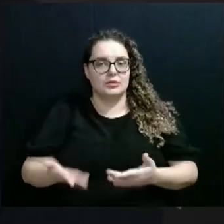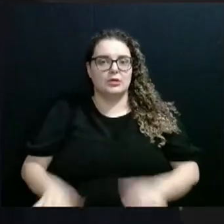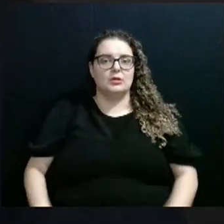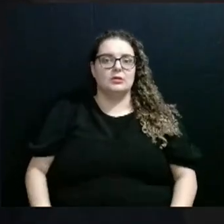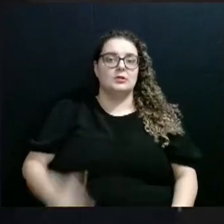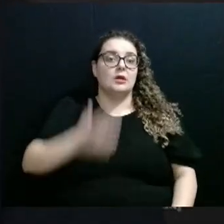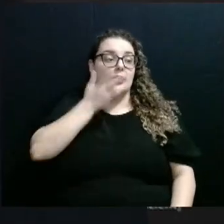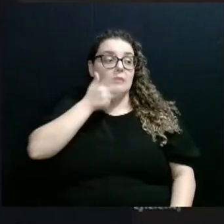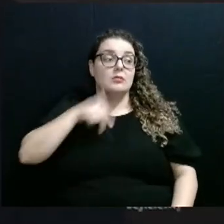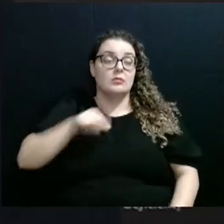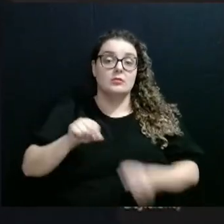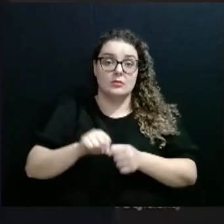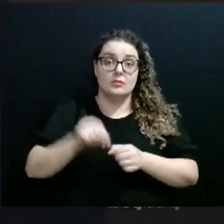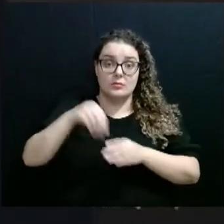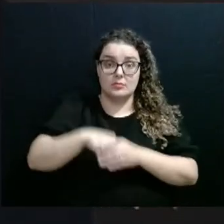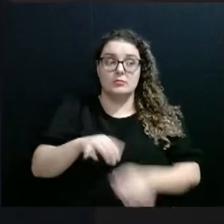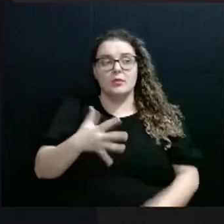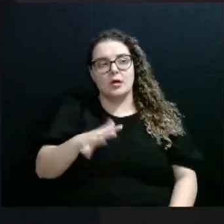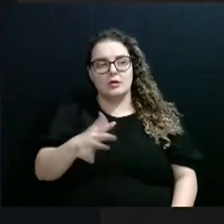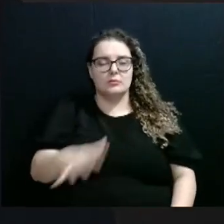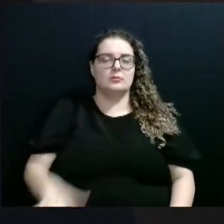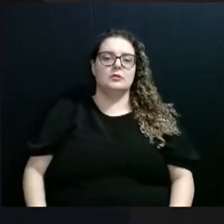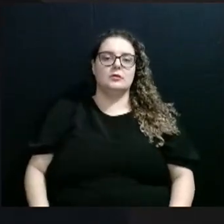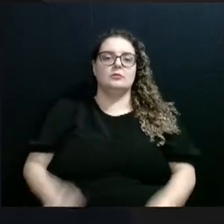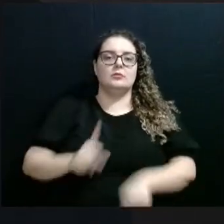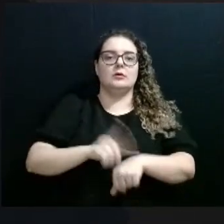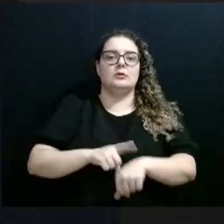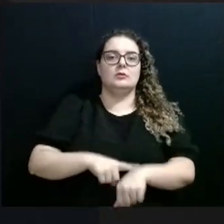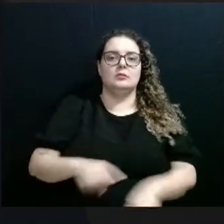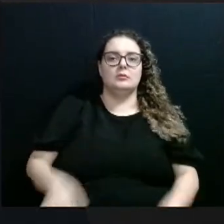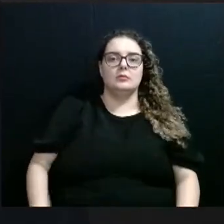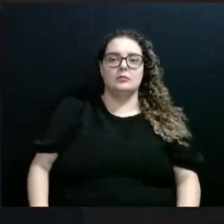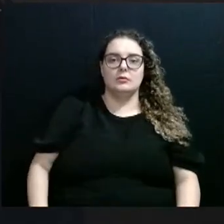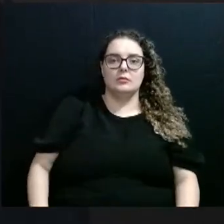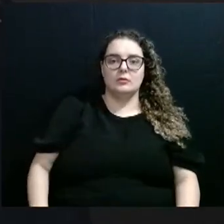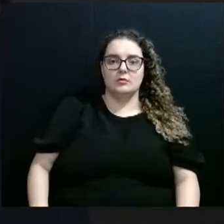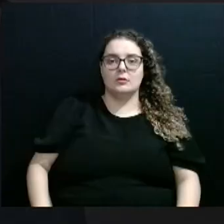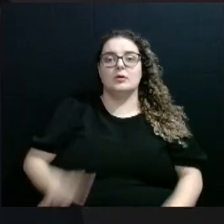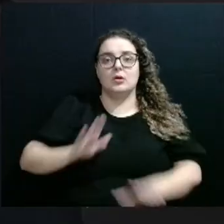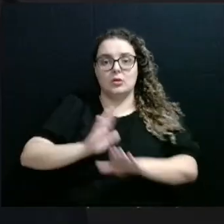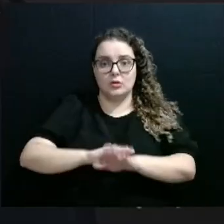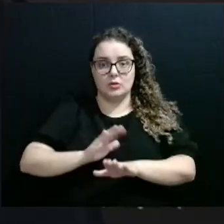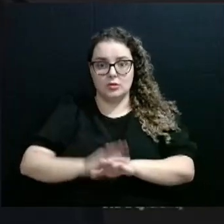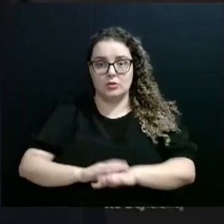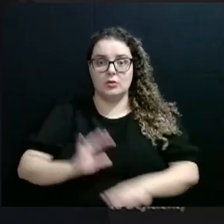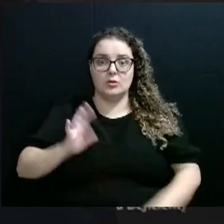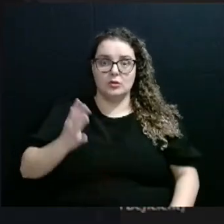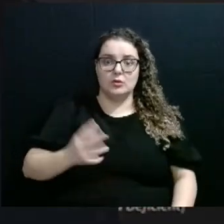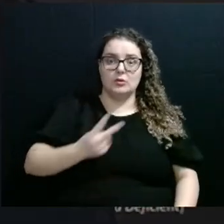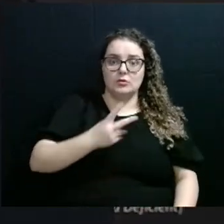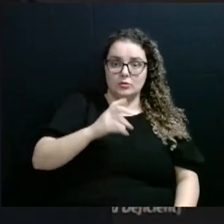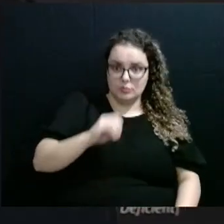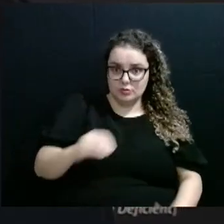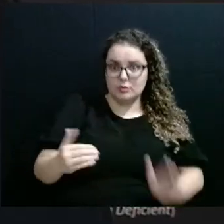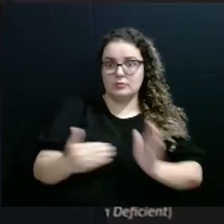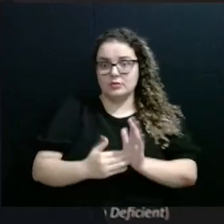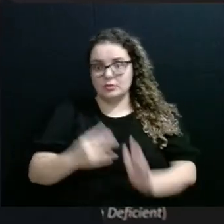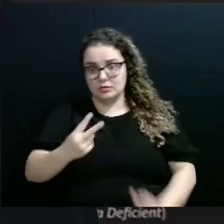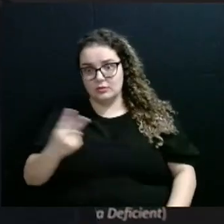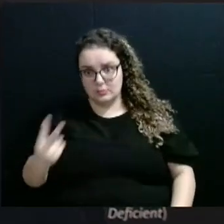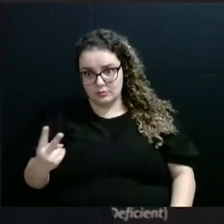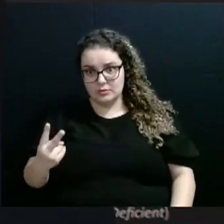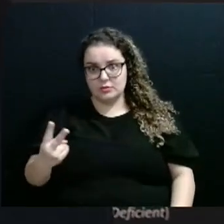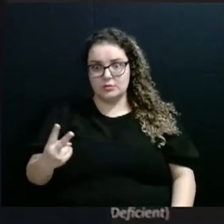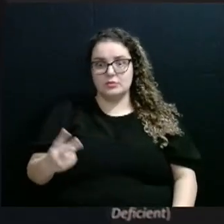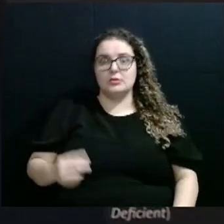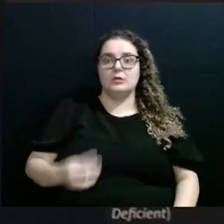aqui duram mais ou menos quanto tempo, Bruno? As atividades vão ocorrer do dia 20 até o dia 22, então são 3 manhãs de